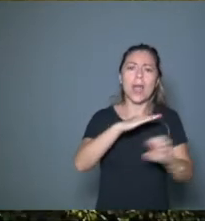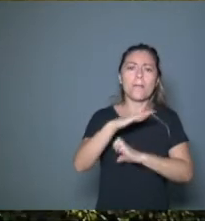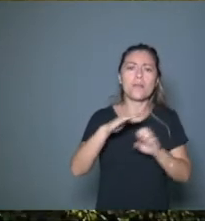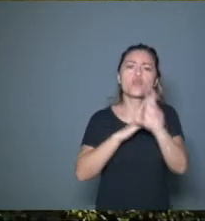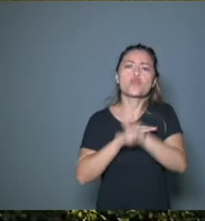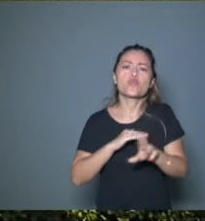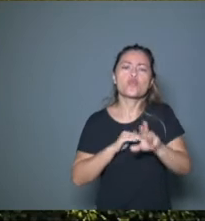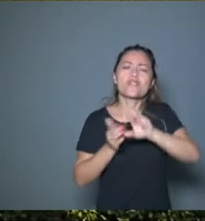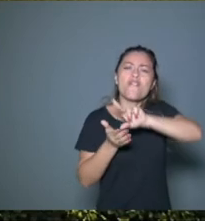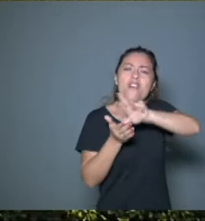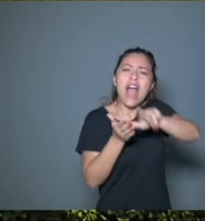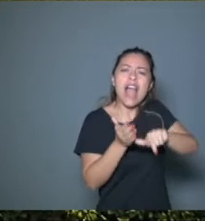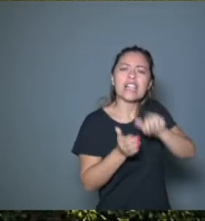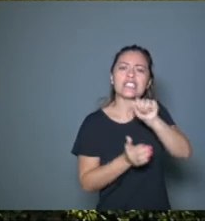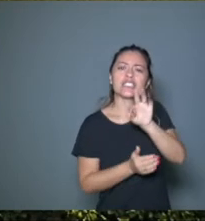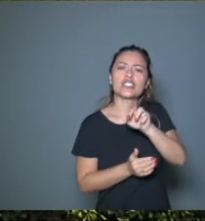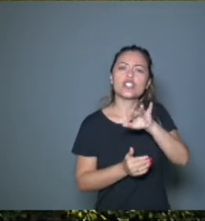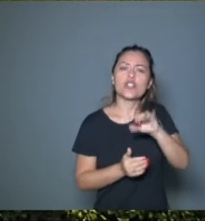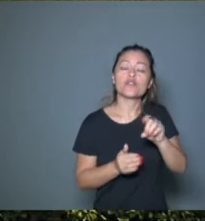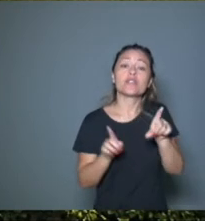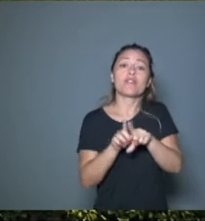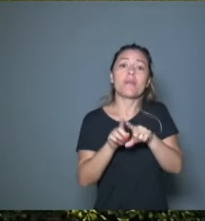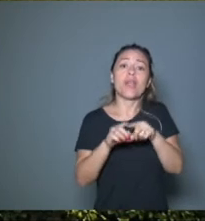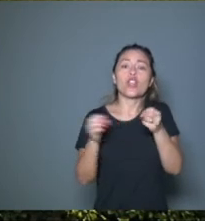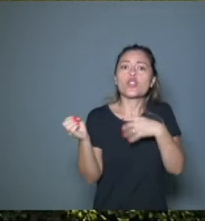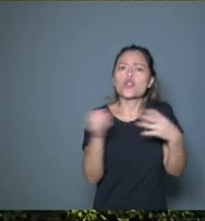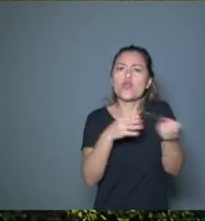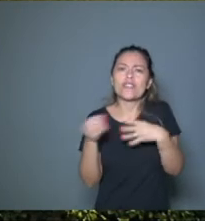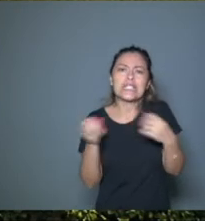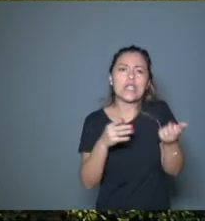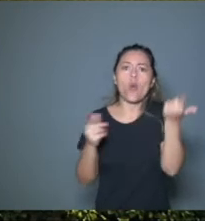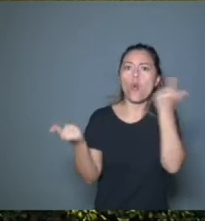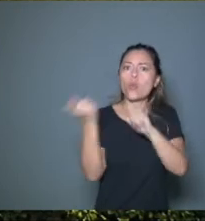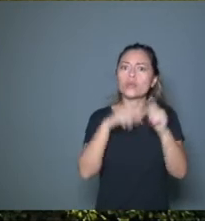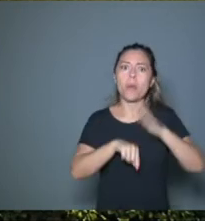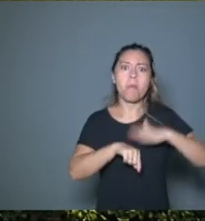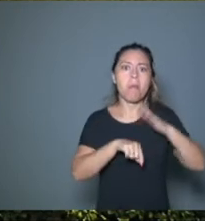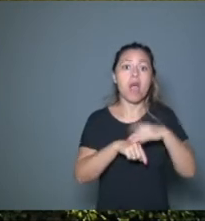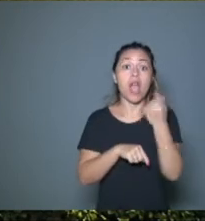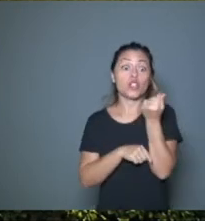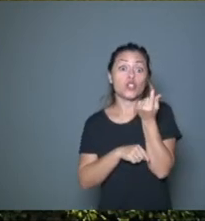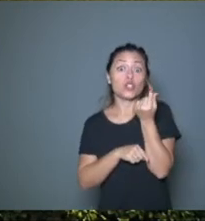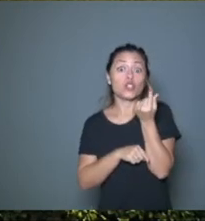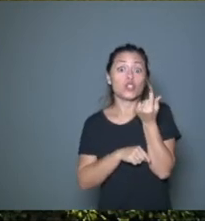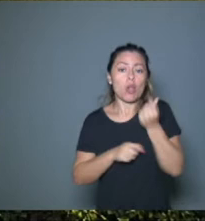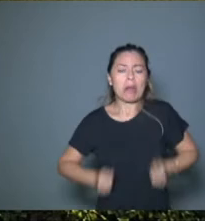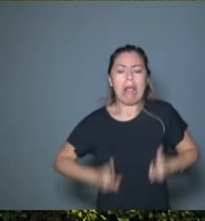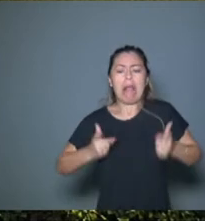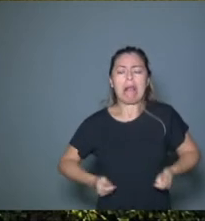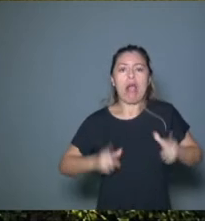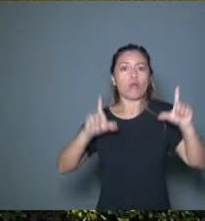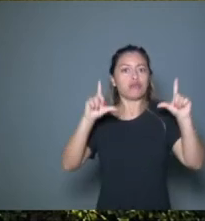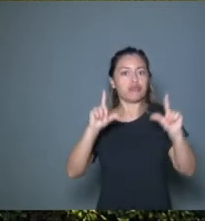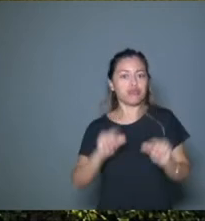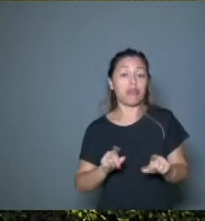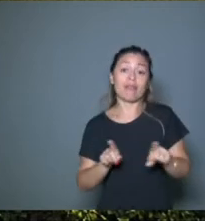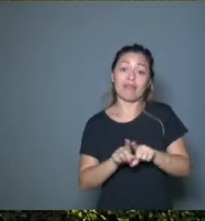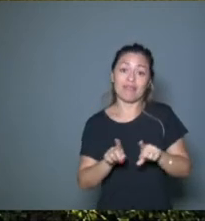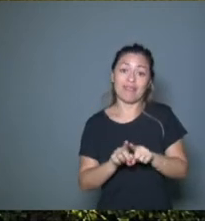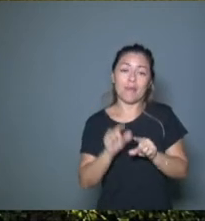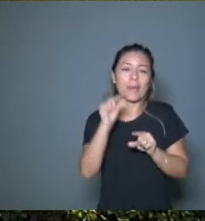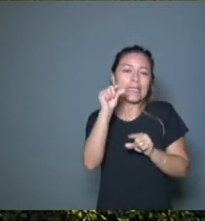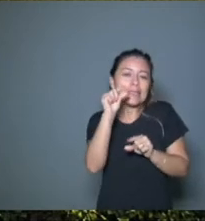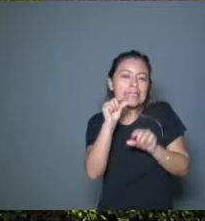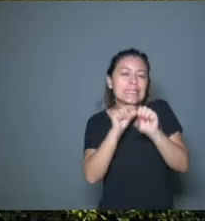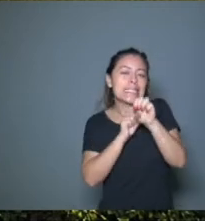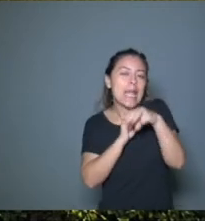dos ativos. Nós vamos falar da inovação, que trouxe mais eficiência, trouxe mais redução de custo, né? Nós vamos falar de sementes, né, que